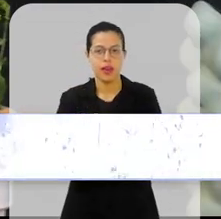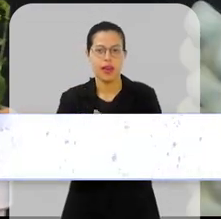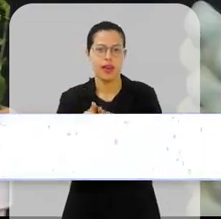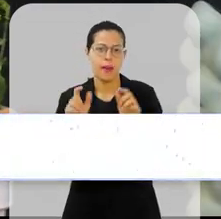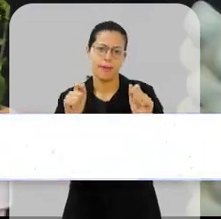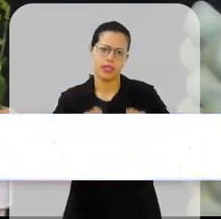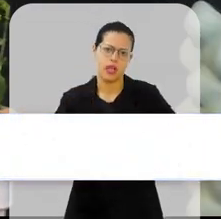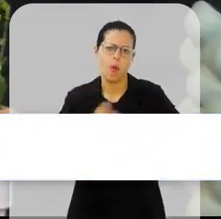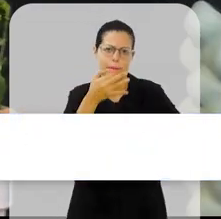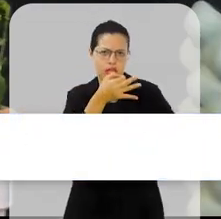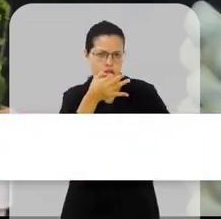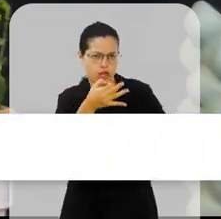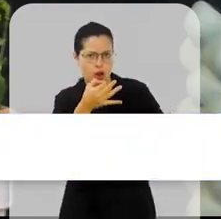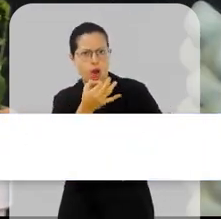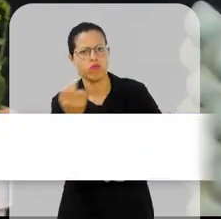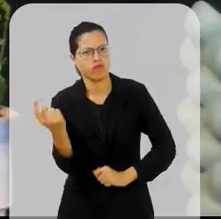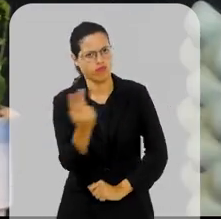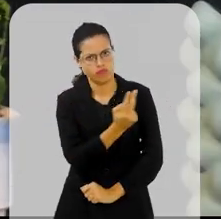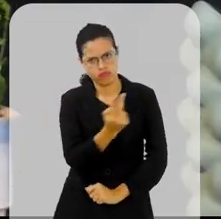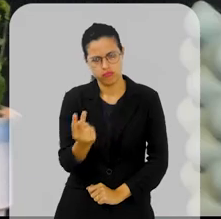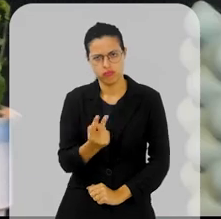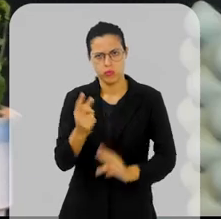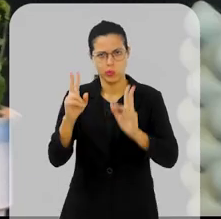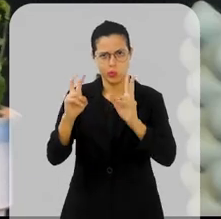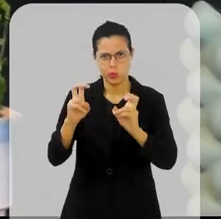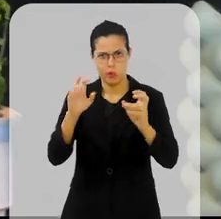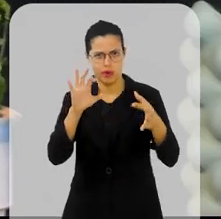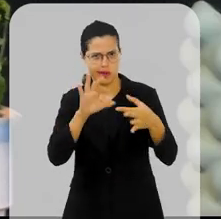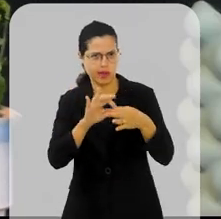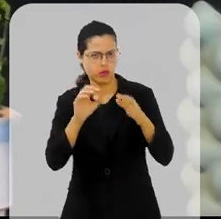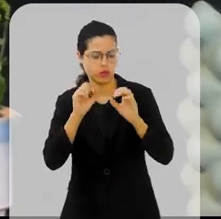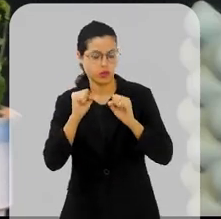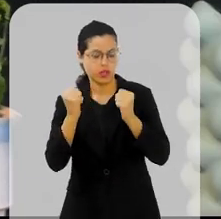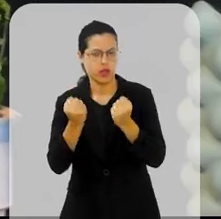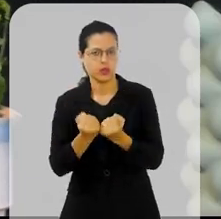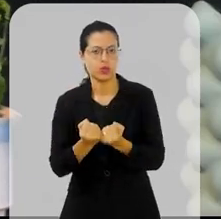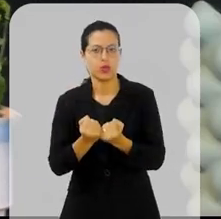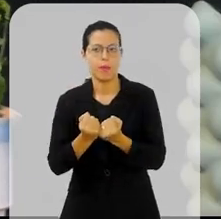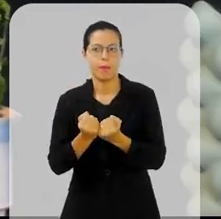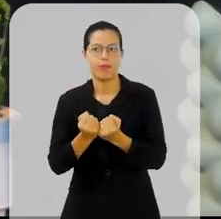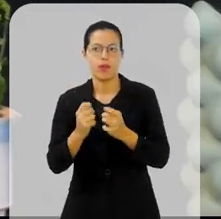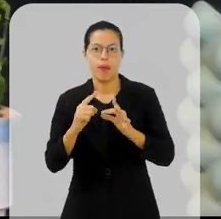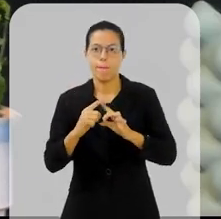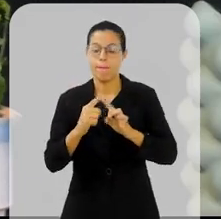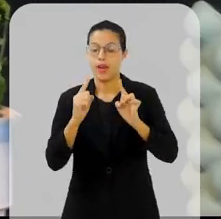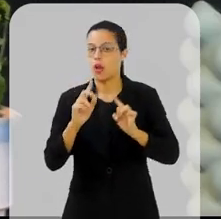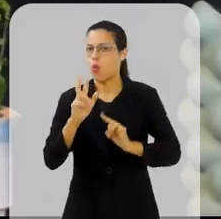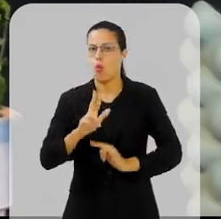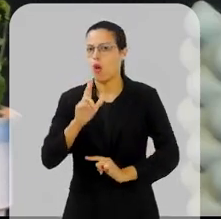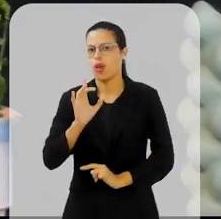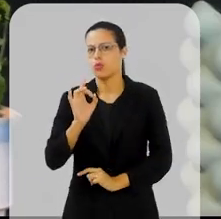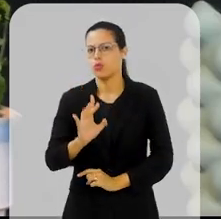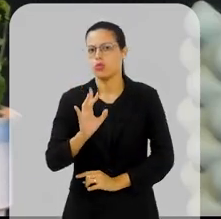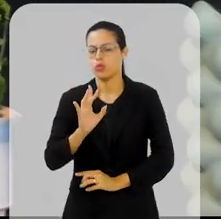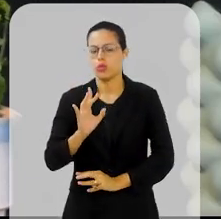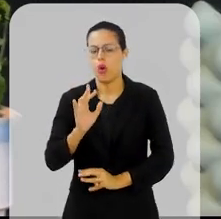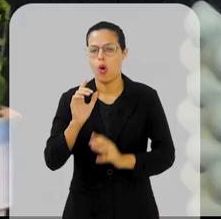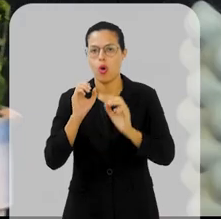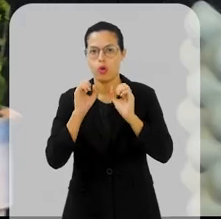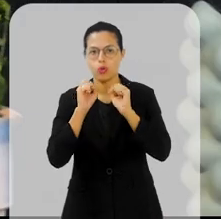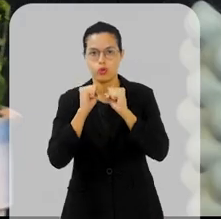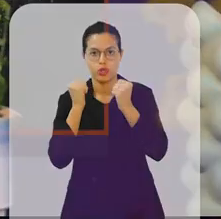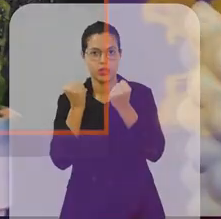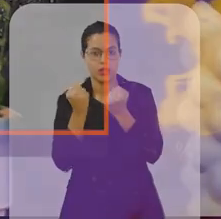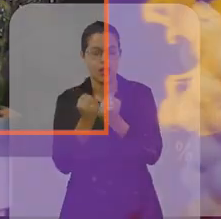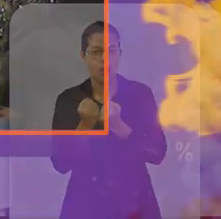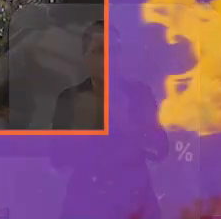capacidade, né, a opinião do deputado, a opinião do Wagner ali em relação à matéria do estádio. Mas não será só o estádio que